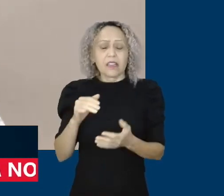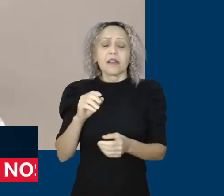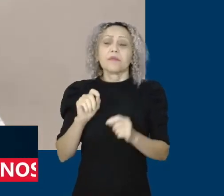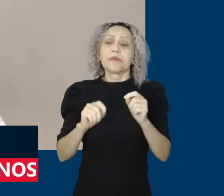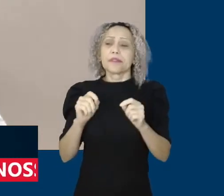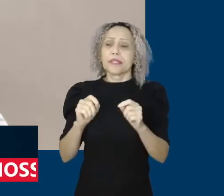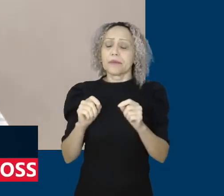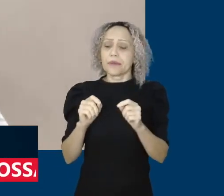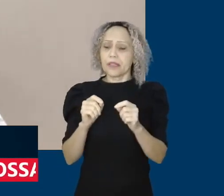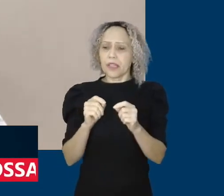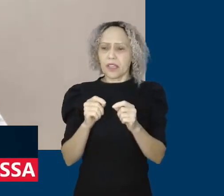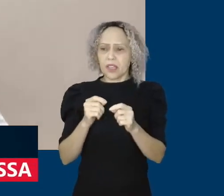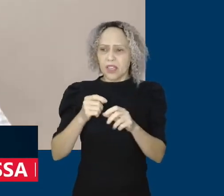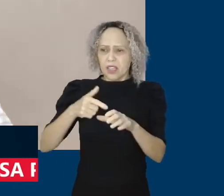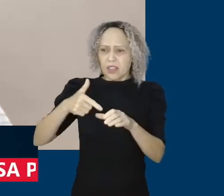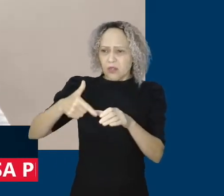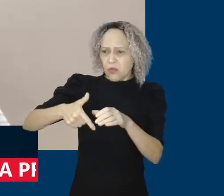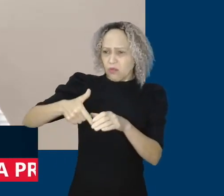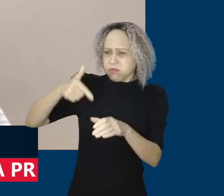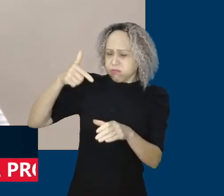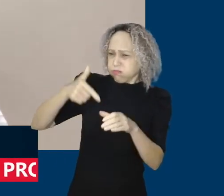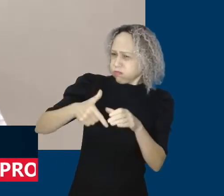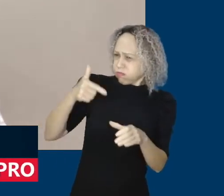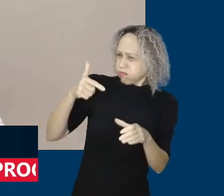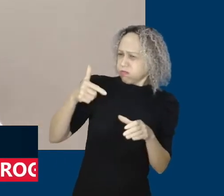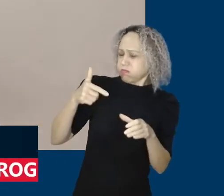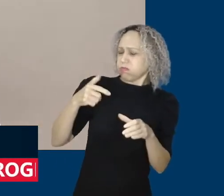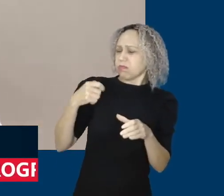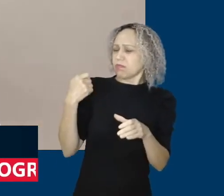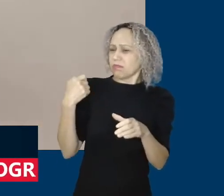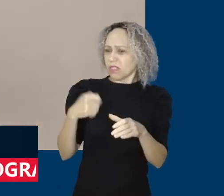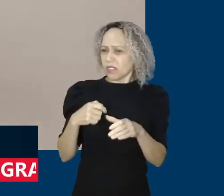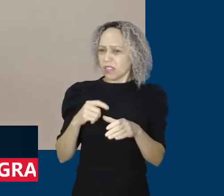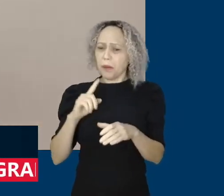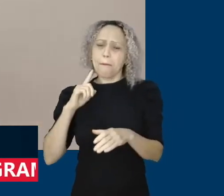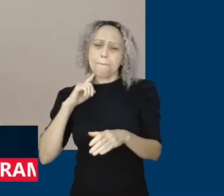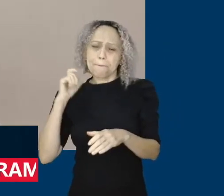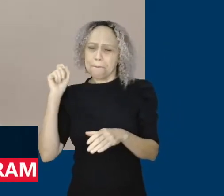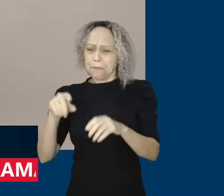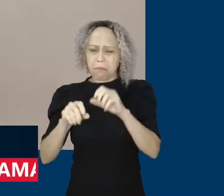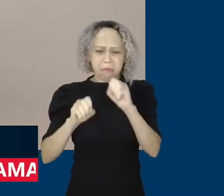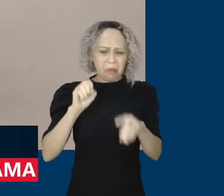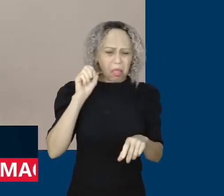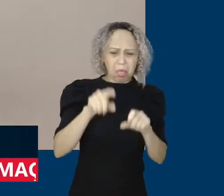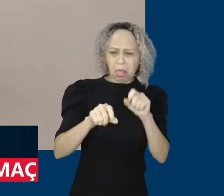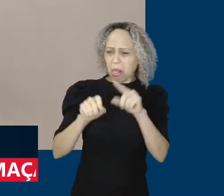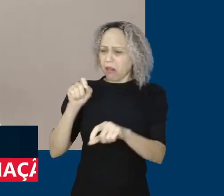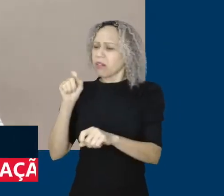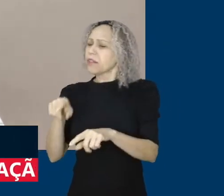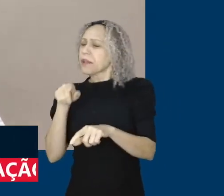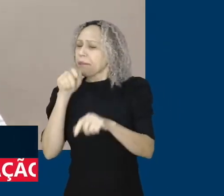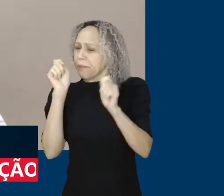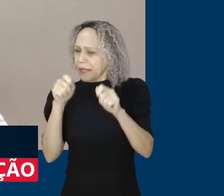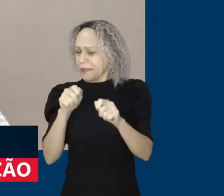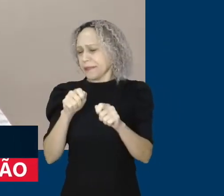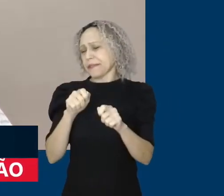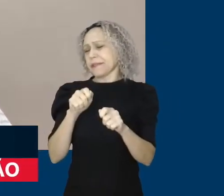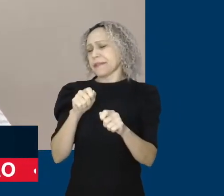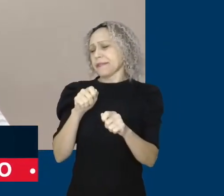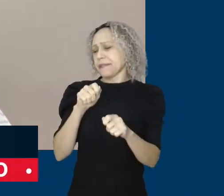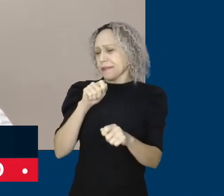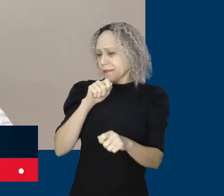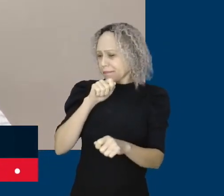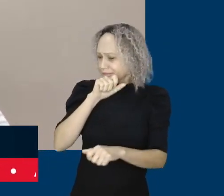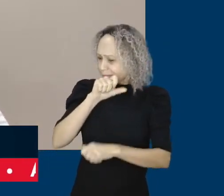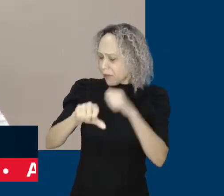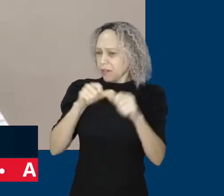fósseis. É preciso, inclusive, buscar alternativa, e nesse sentido é que surge a ideia da transição energética, você passar